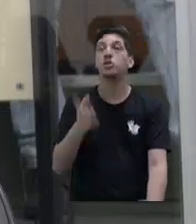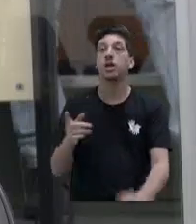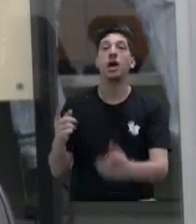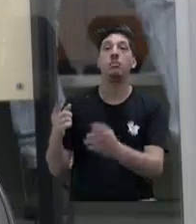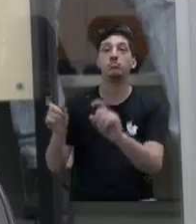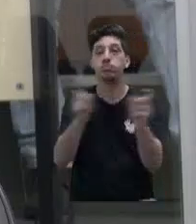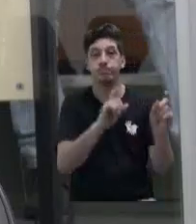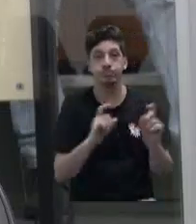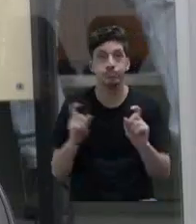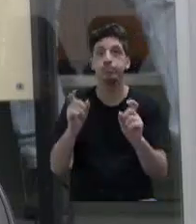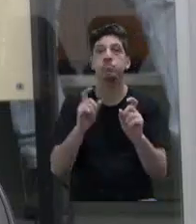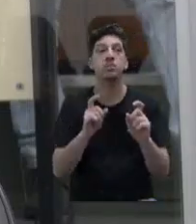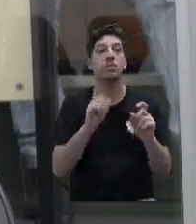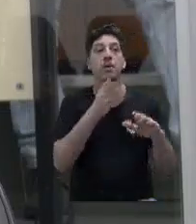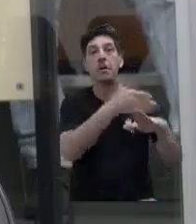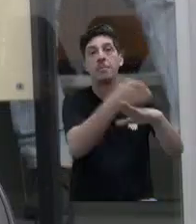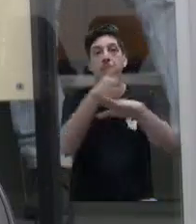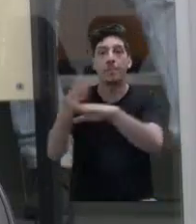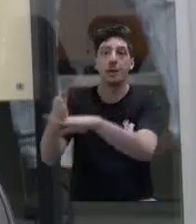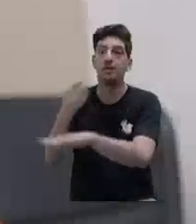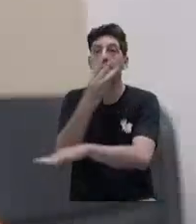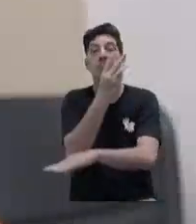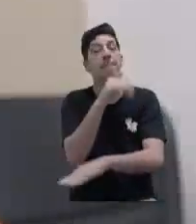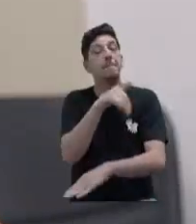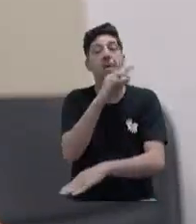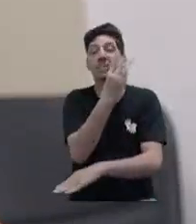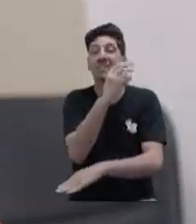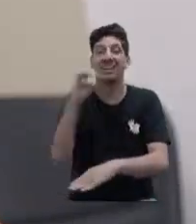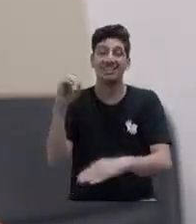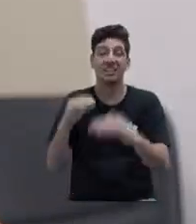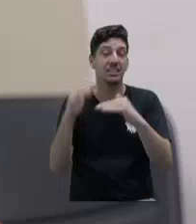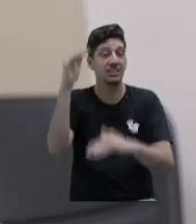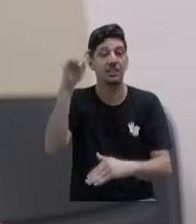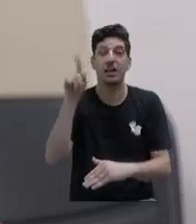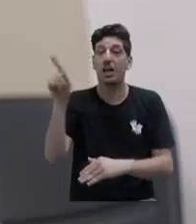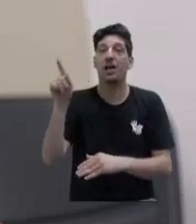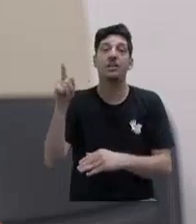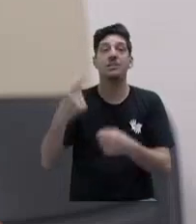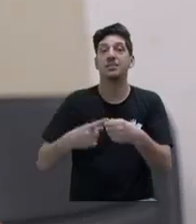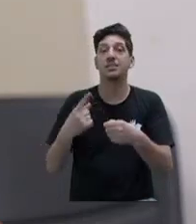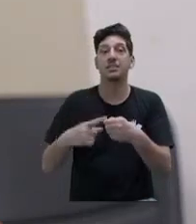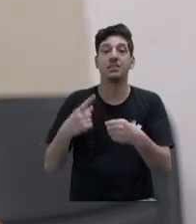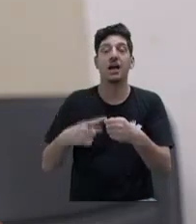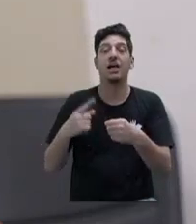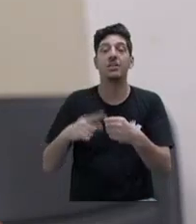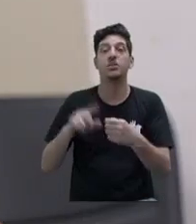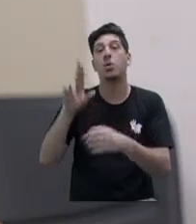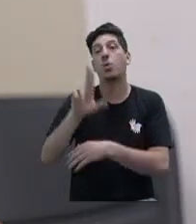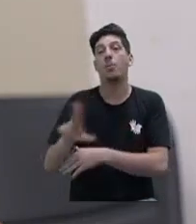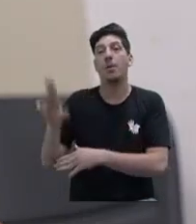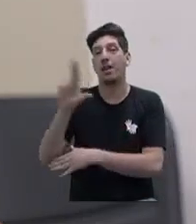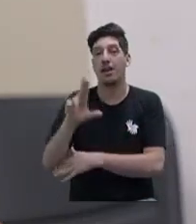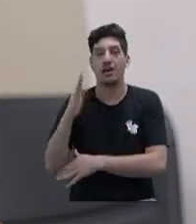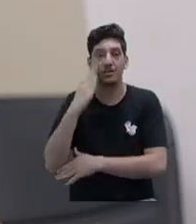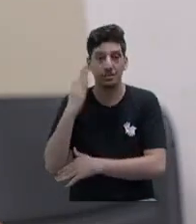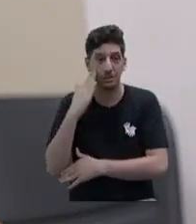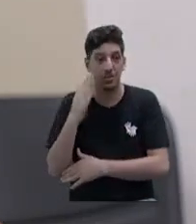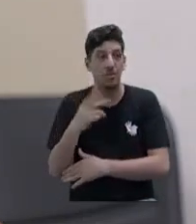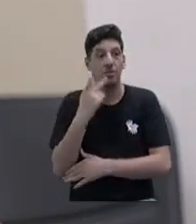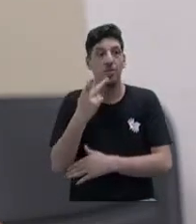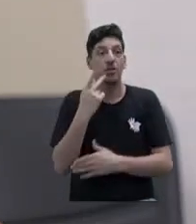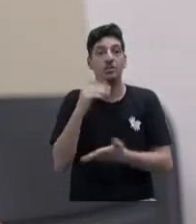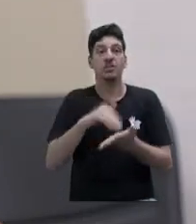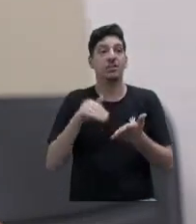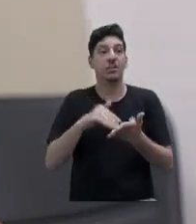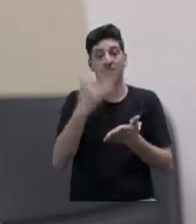300 e tantos terreiros essa semana em Uberlândia, que eu nem imaginava que tinha tanto terreiro. Eles falaram assim: secretária, a gente não sabe